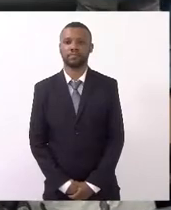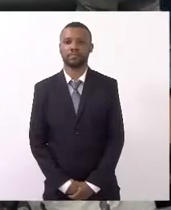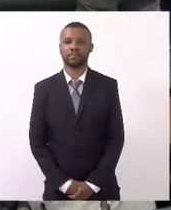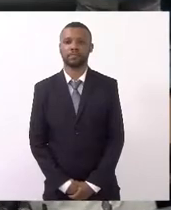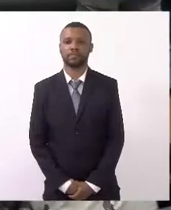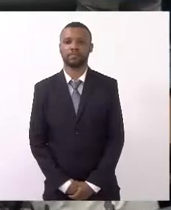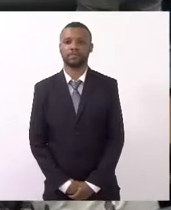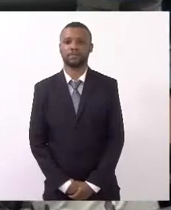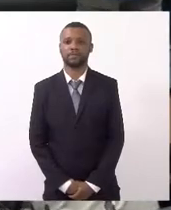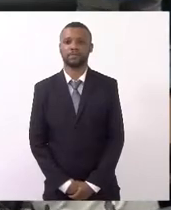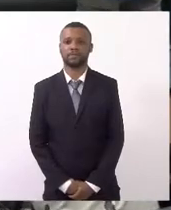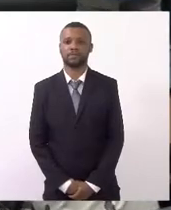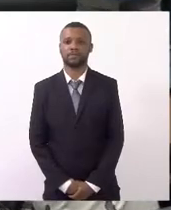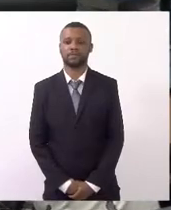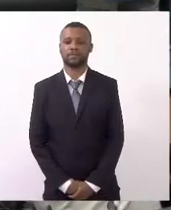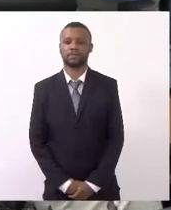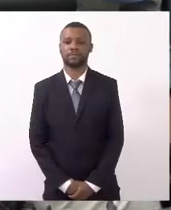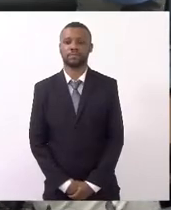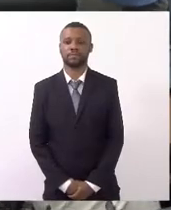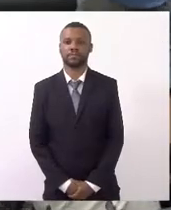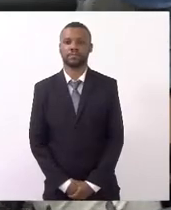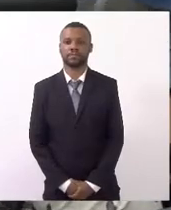E aí